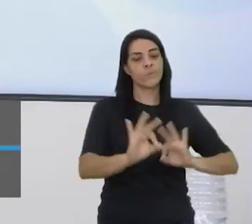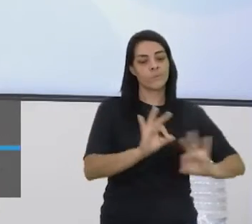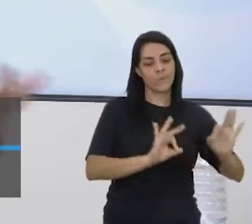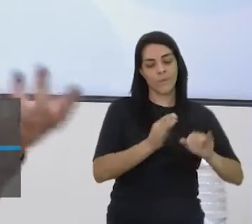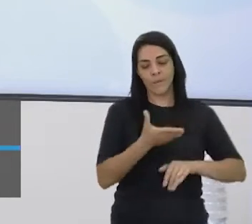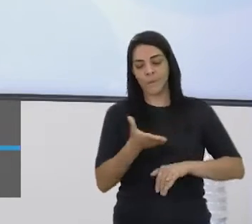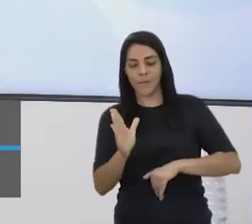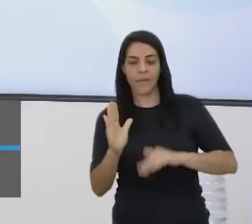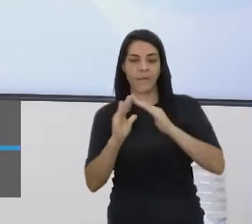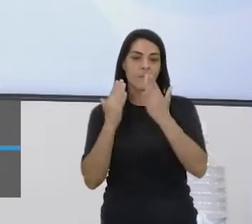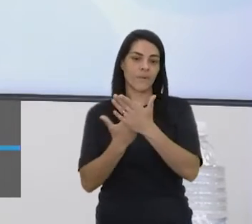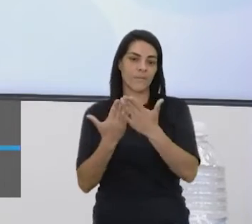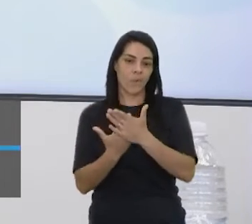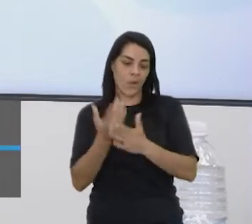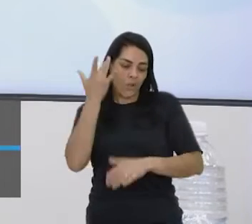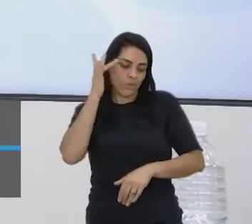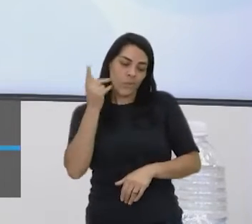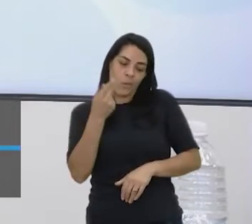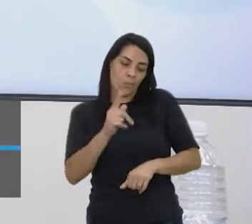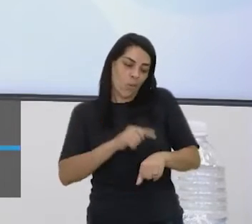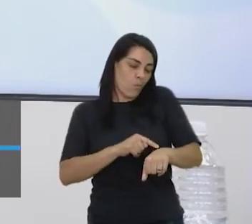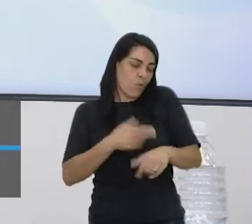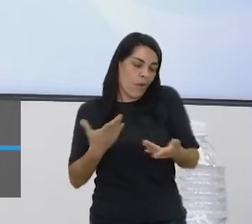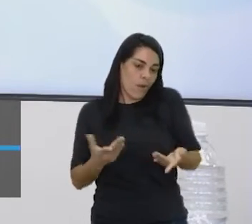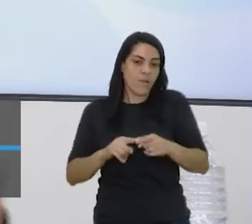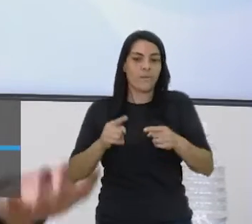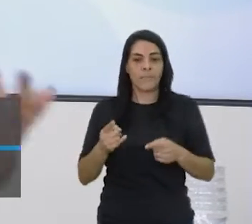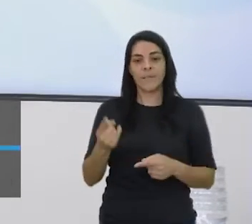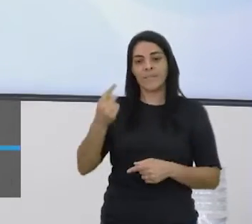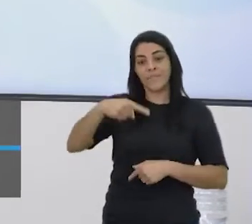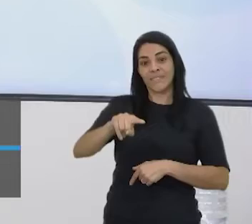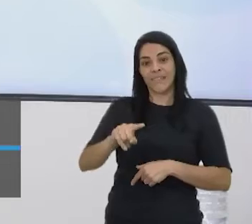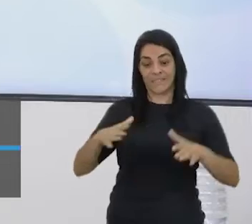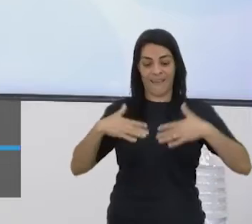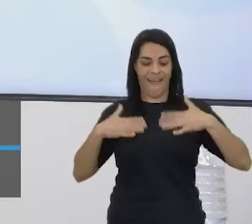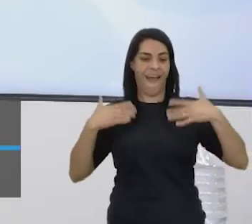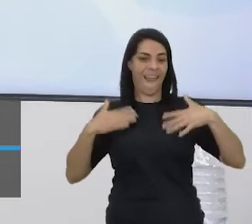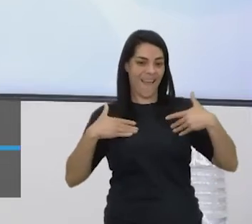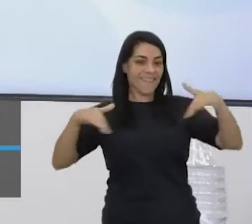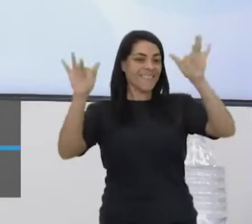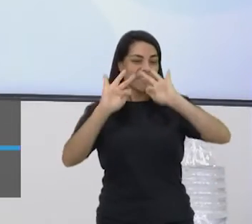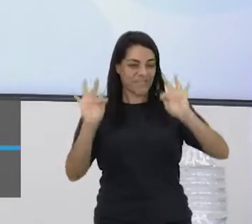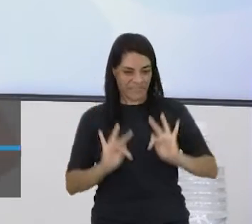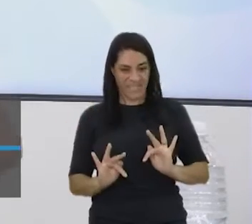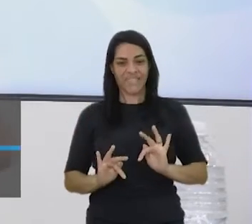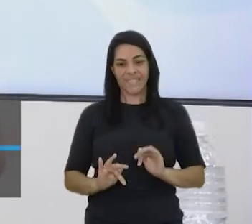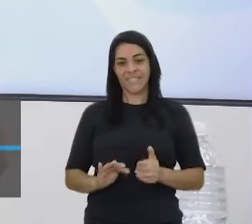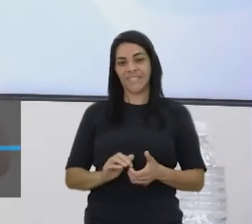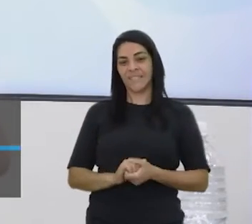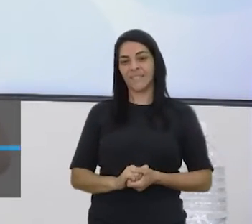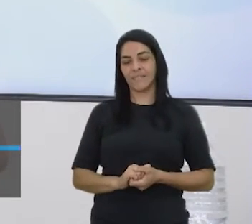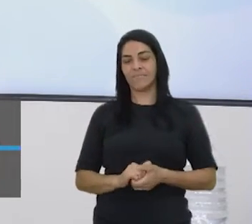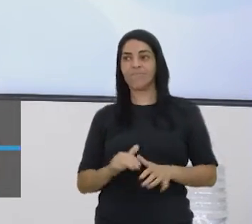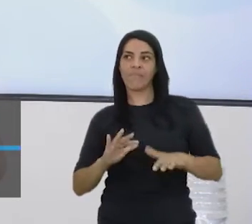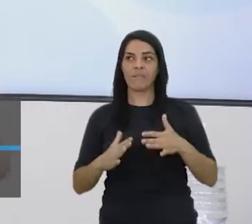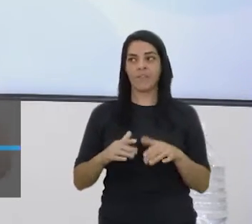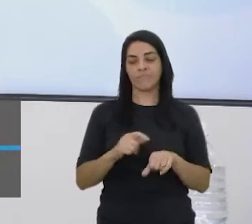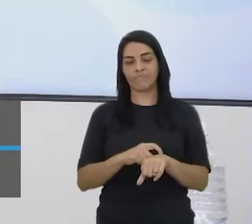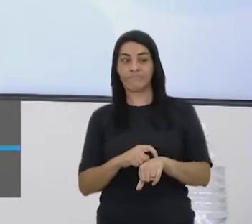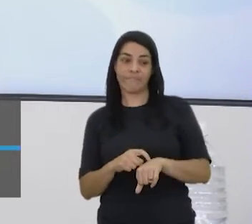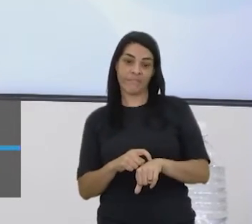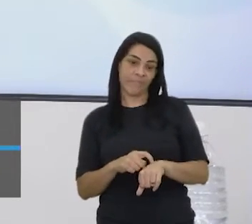para escola depende aí do seu horário mas que vocês estejam animados empolgados aí né Talvez um pouco nervosos